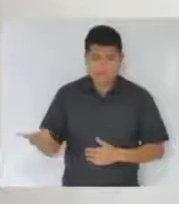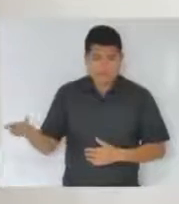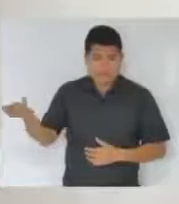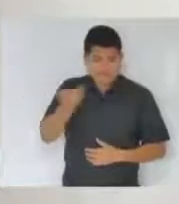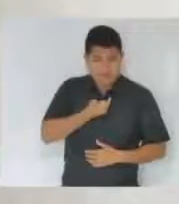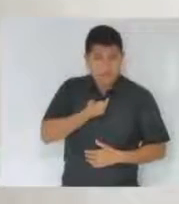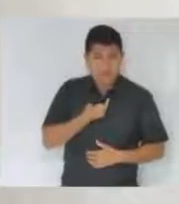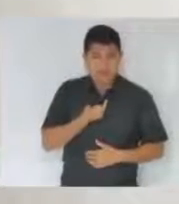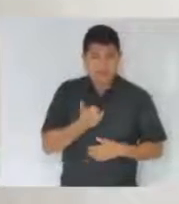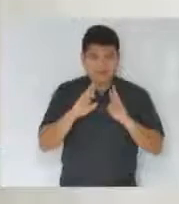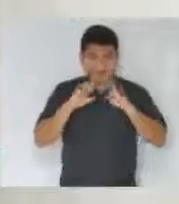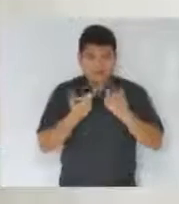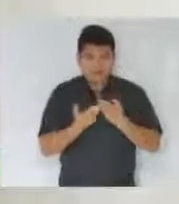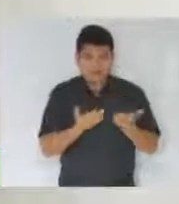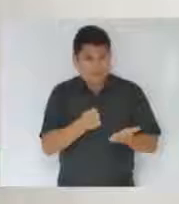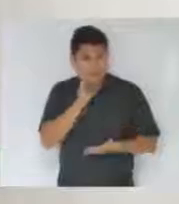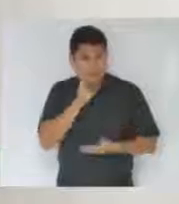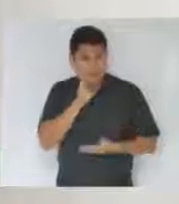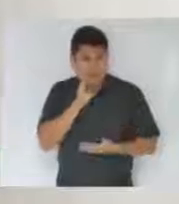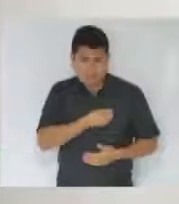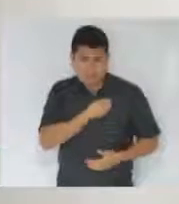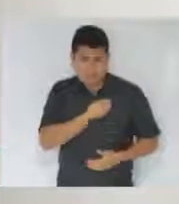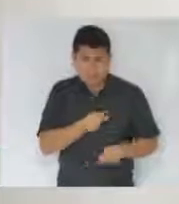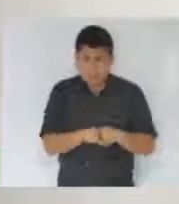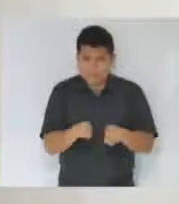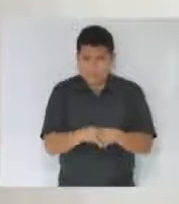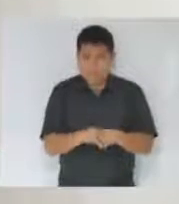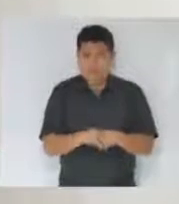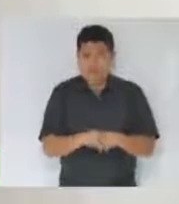Vossa Excelência estava presente, que